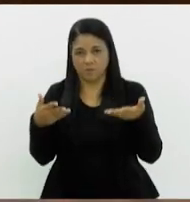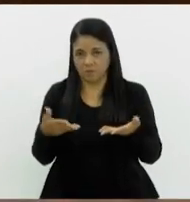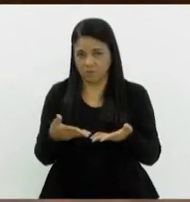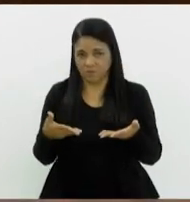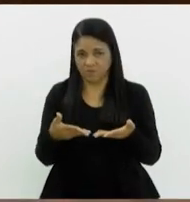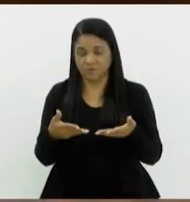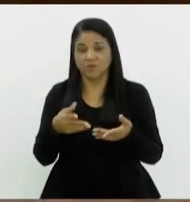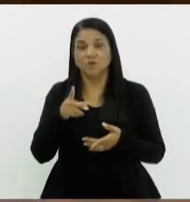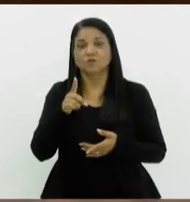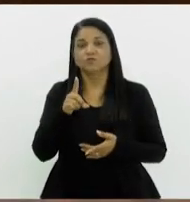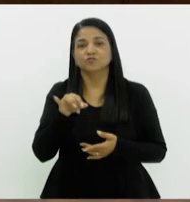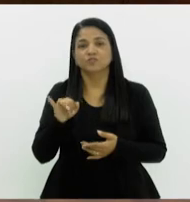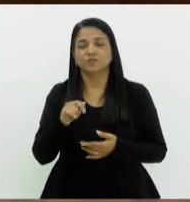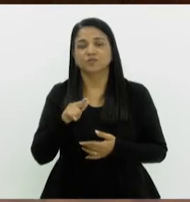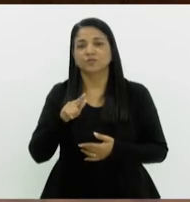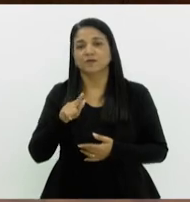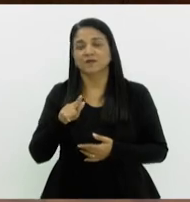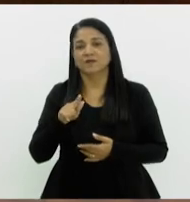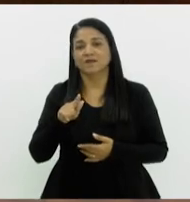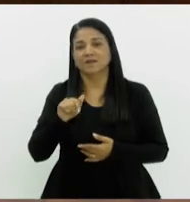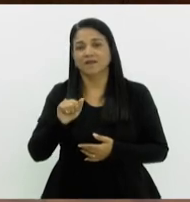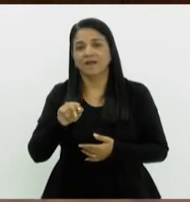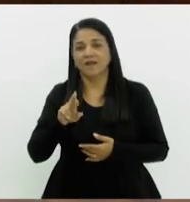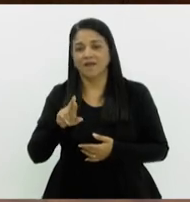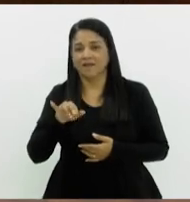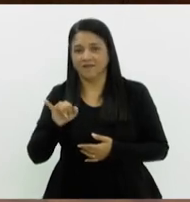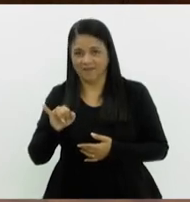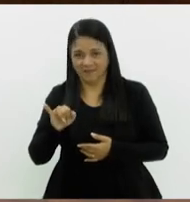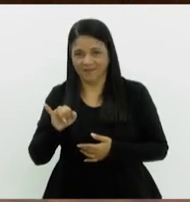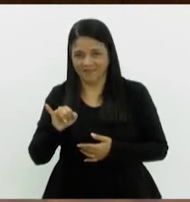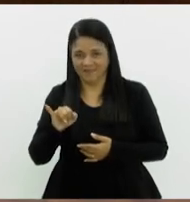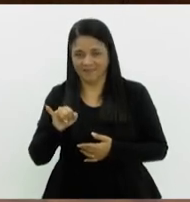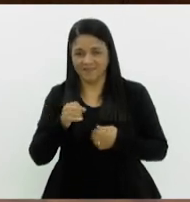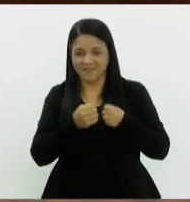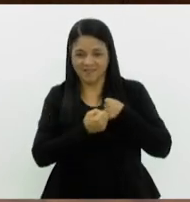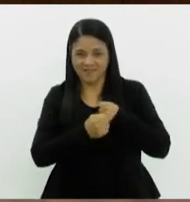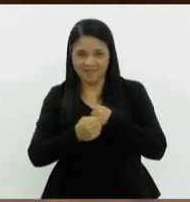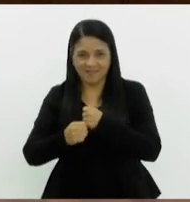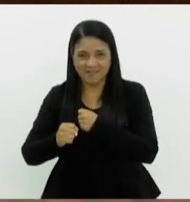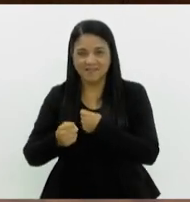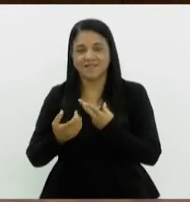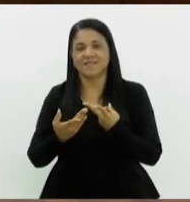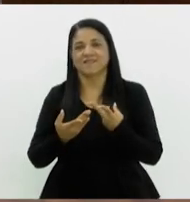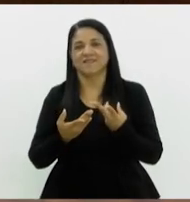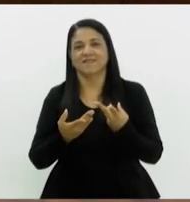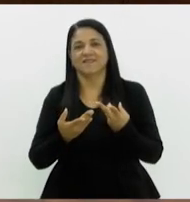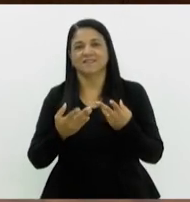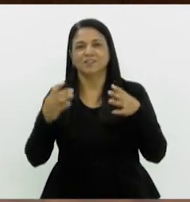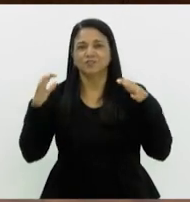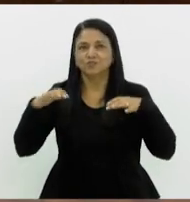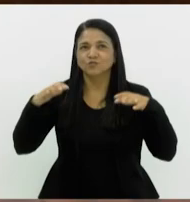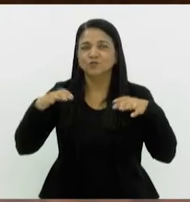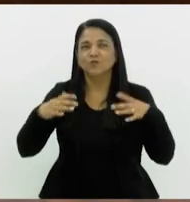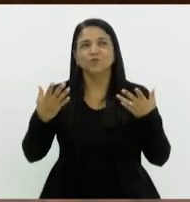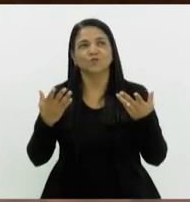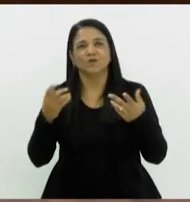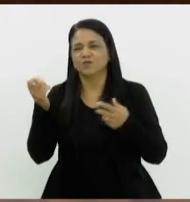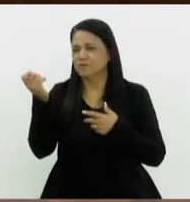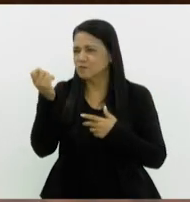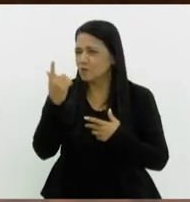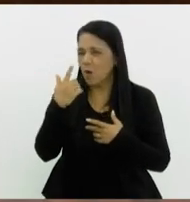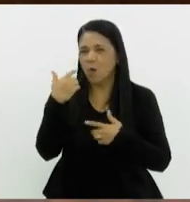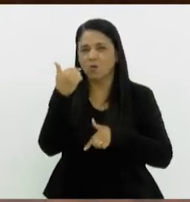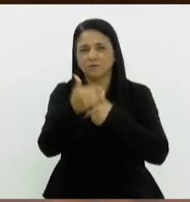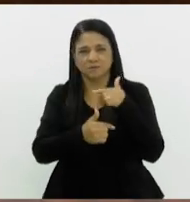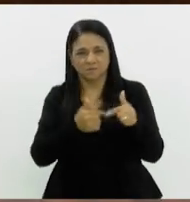do gari. Quero parabenizar todos os garis do nosso Rio de Janeiro, que trabalham na chuva, no sol. É uma profissão